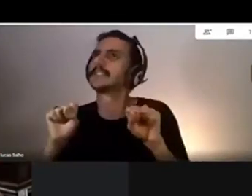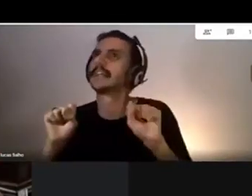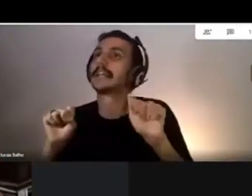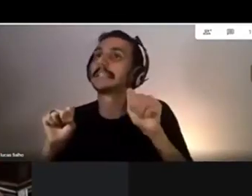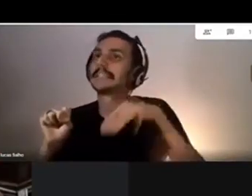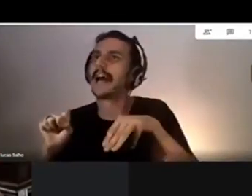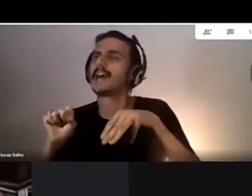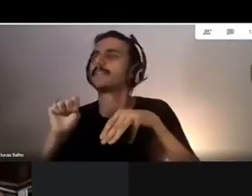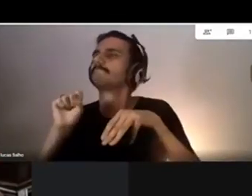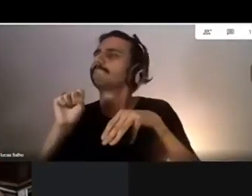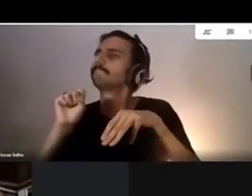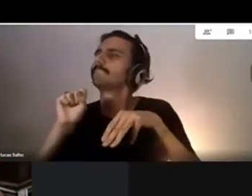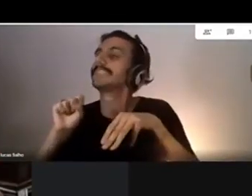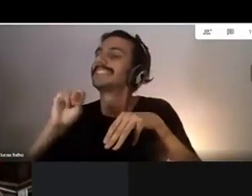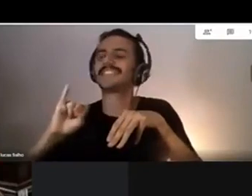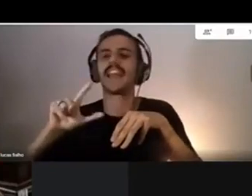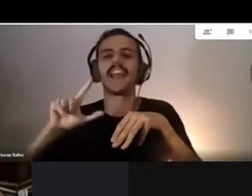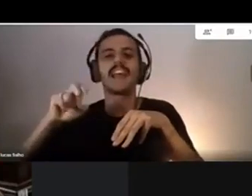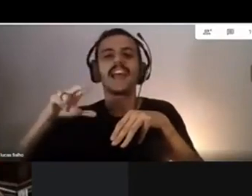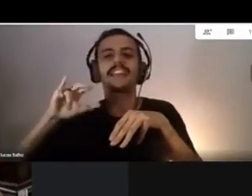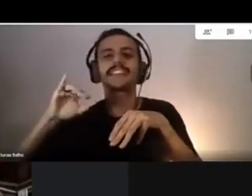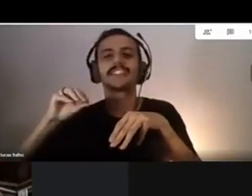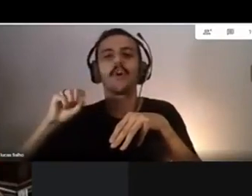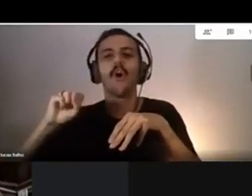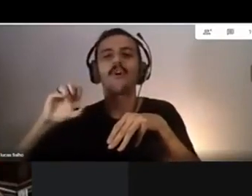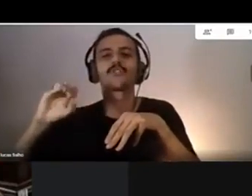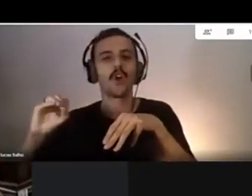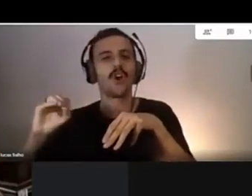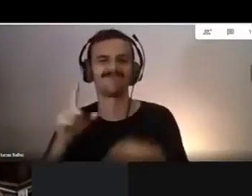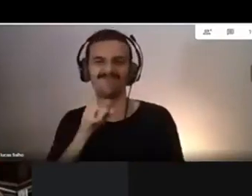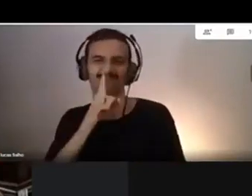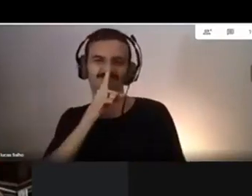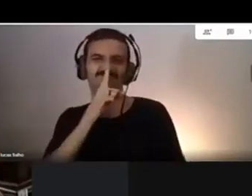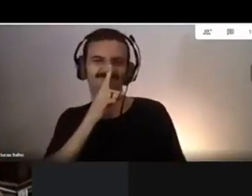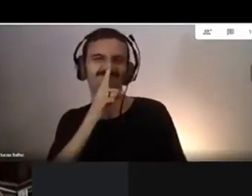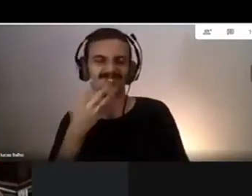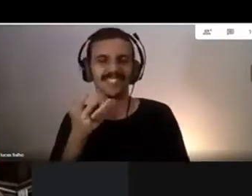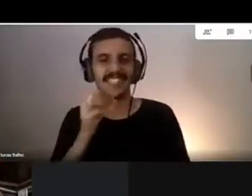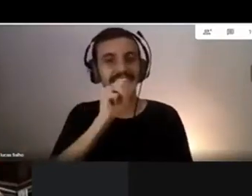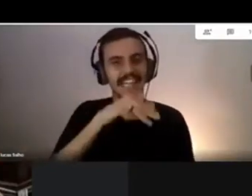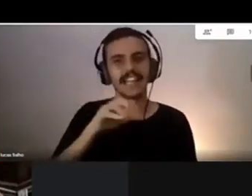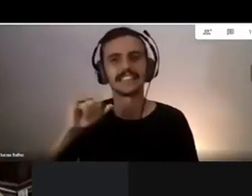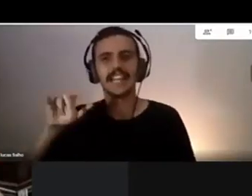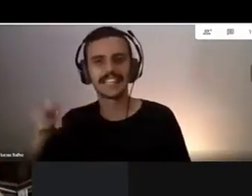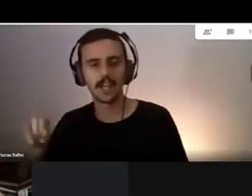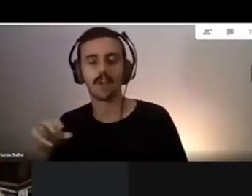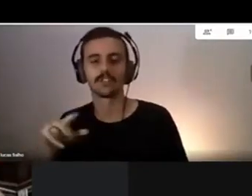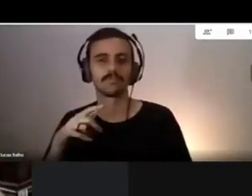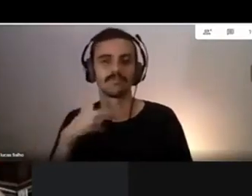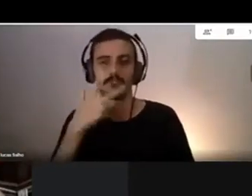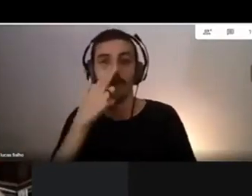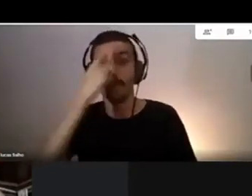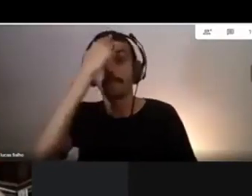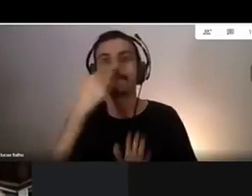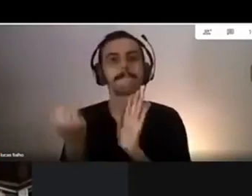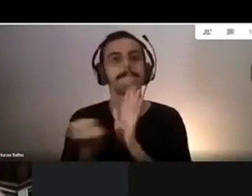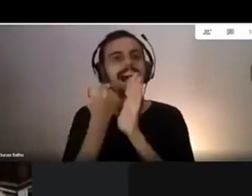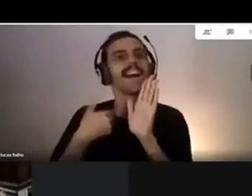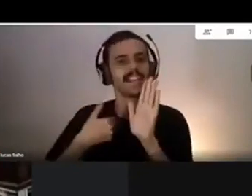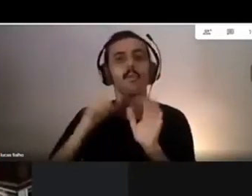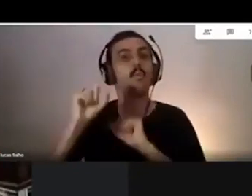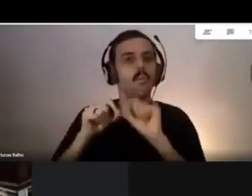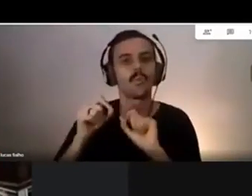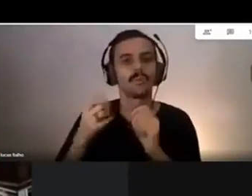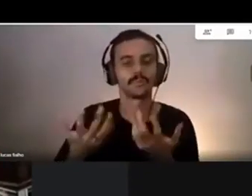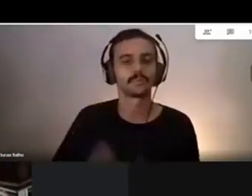diferente, assim, né? Achando aquilo muito legal, o formato que ele trouxe, né? E como